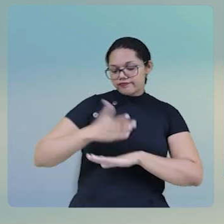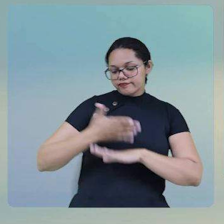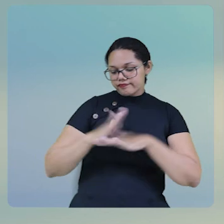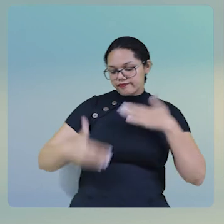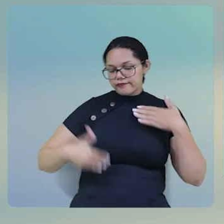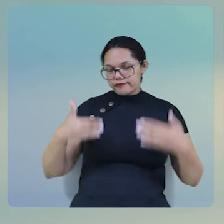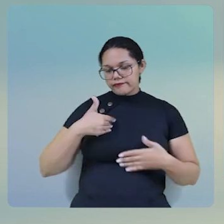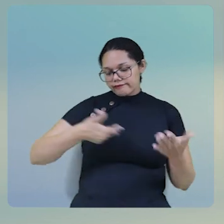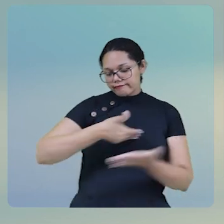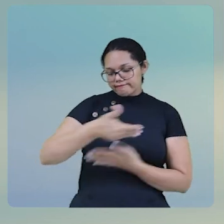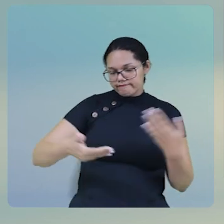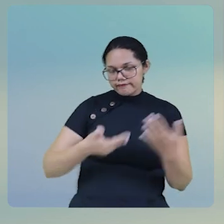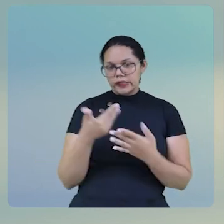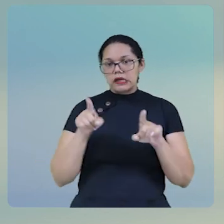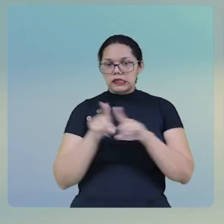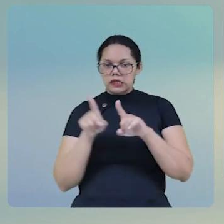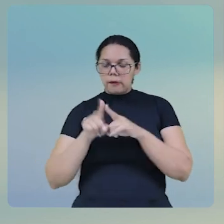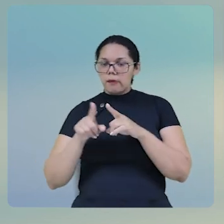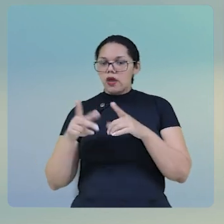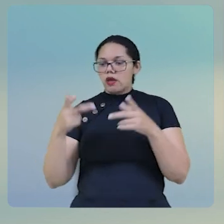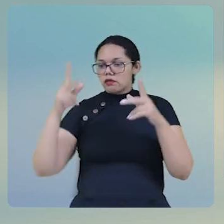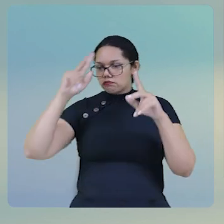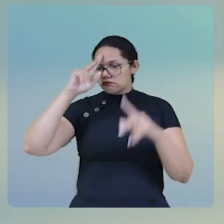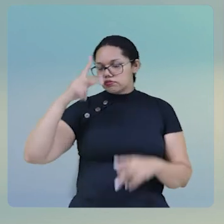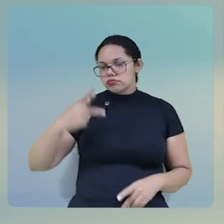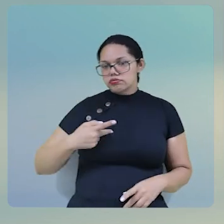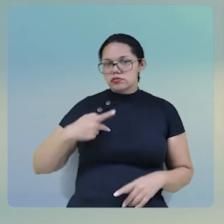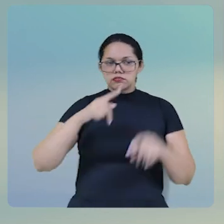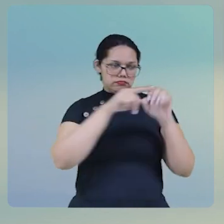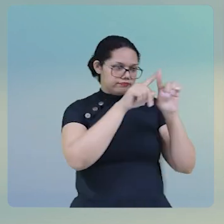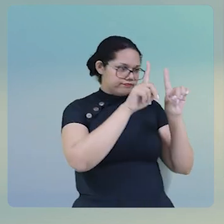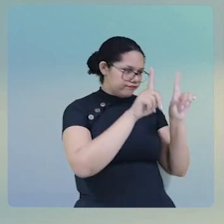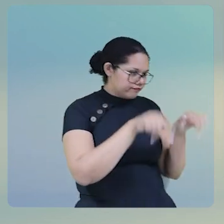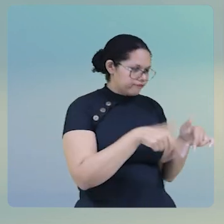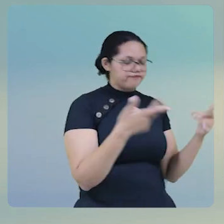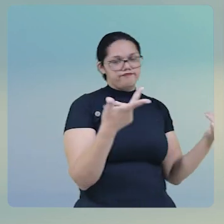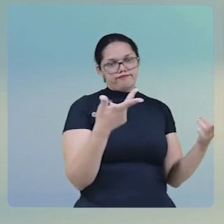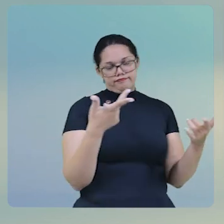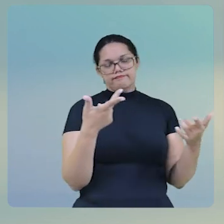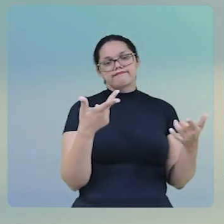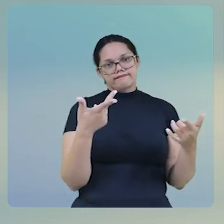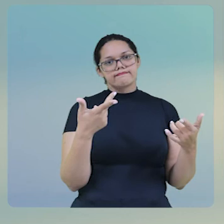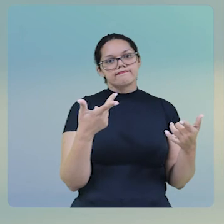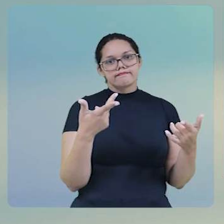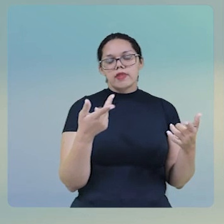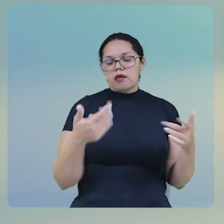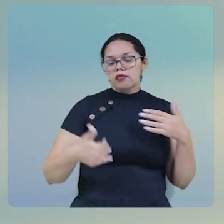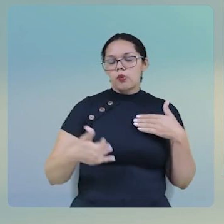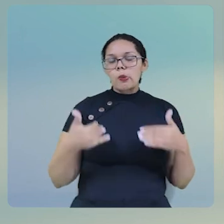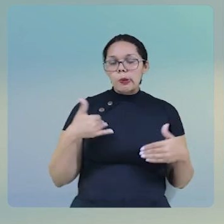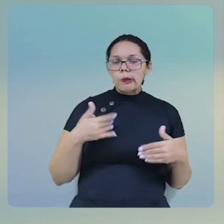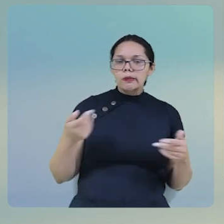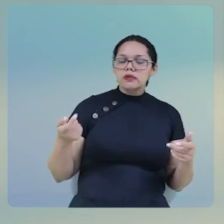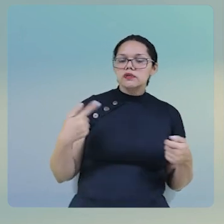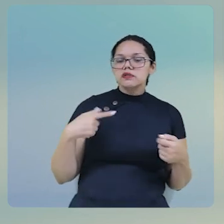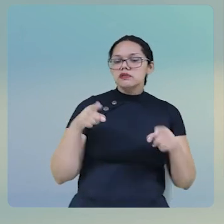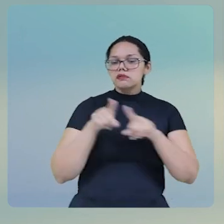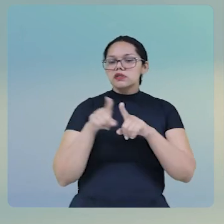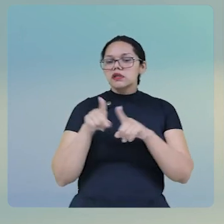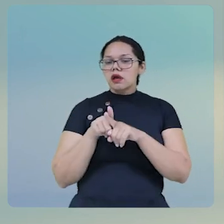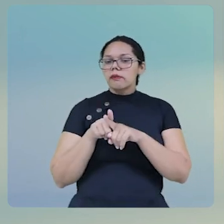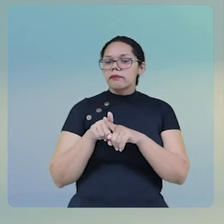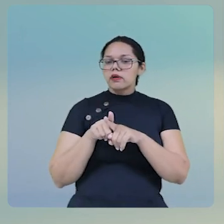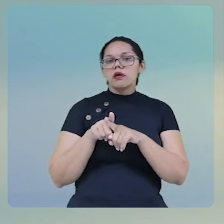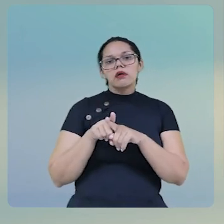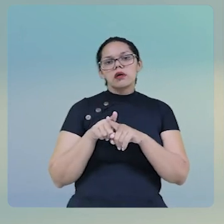corporais comunitárias, a iniciativa pessoal para criar, planejar ou buscar orientação para as suas próprias práticas corporais, assim como a intervenção